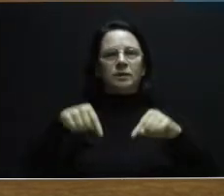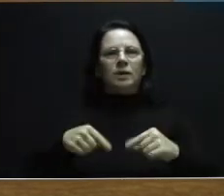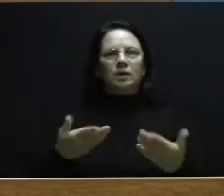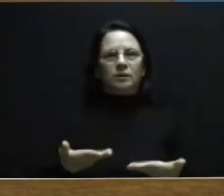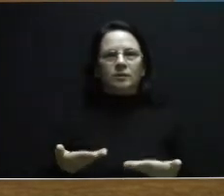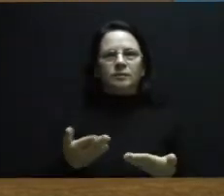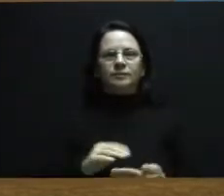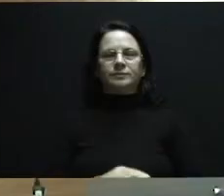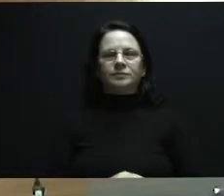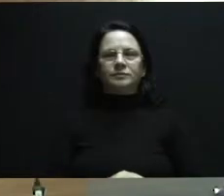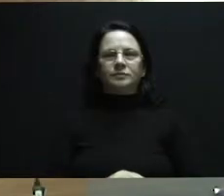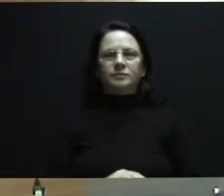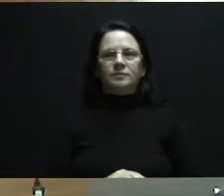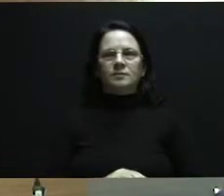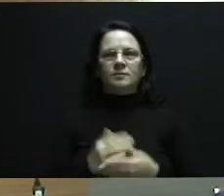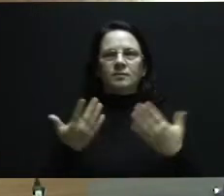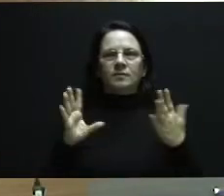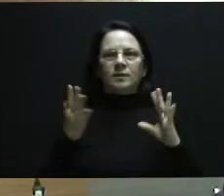convite.